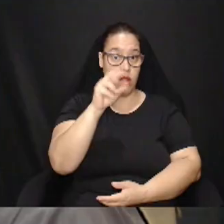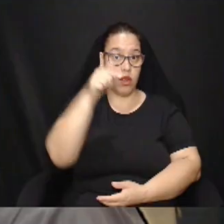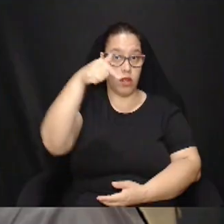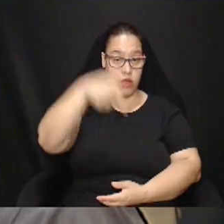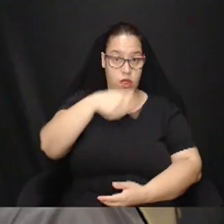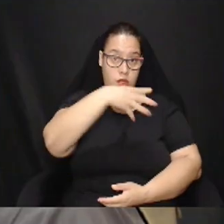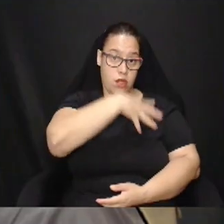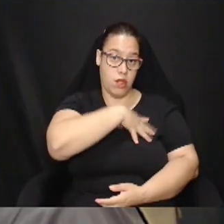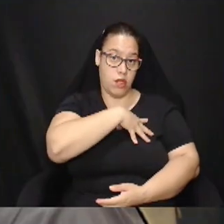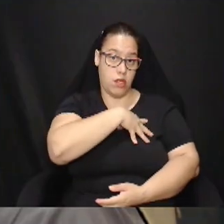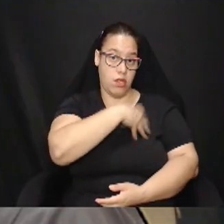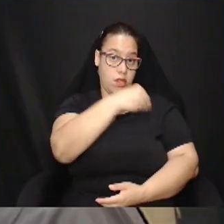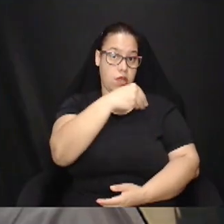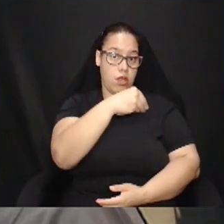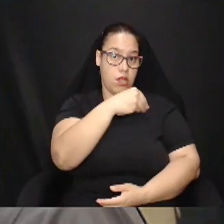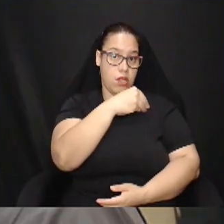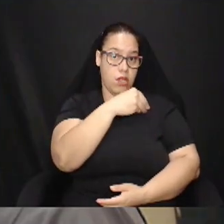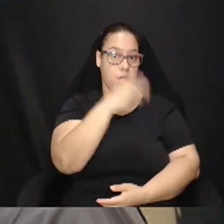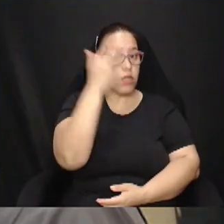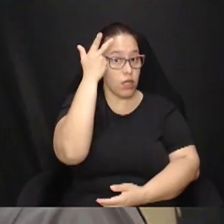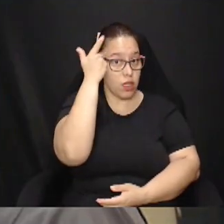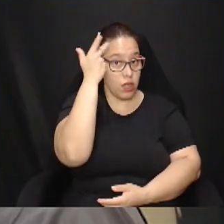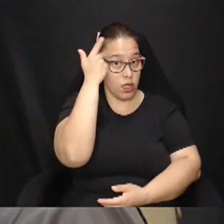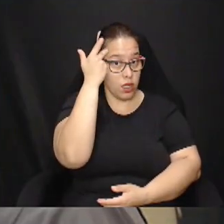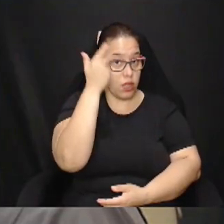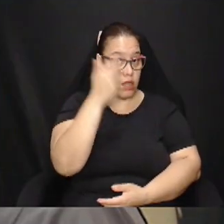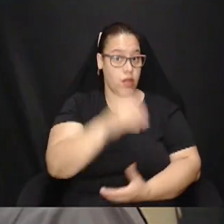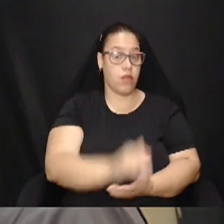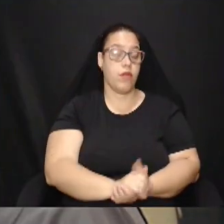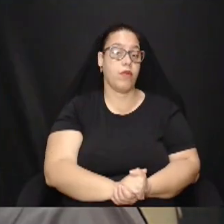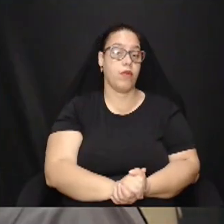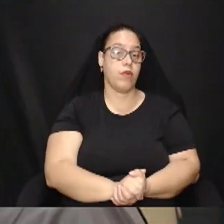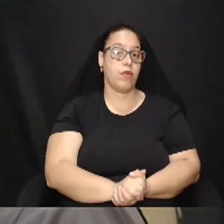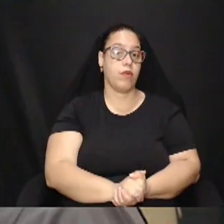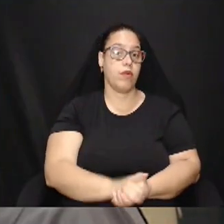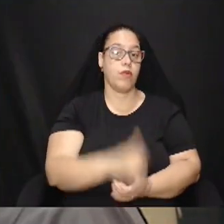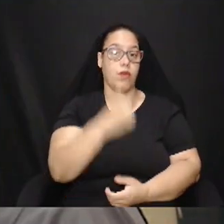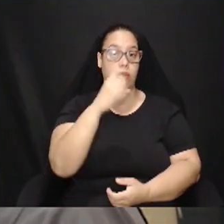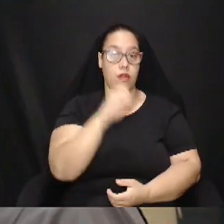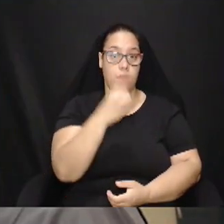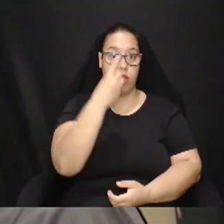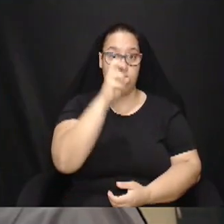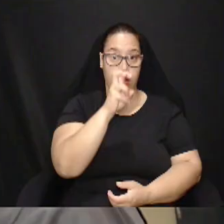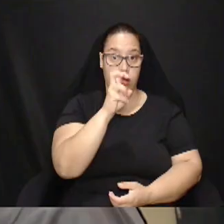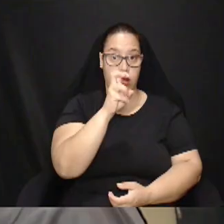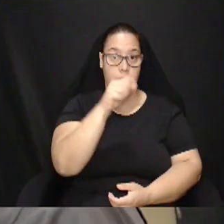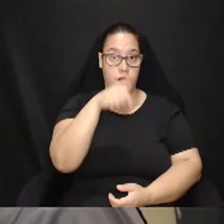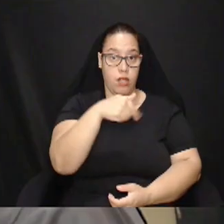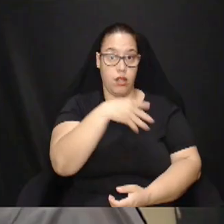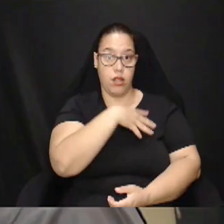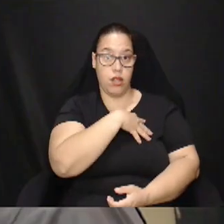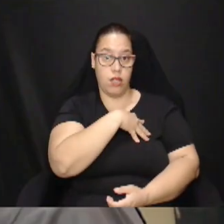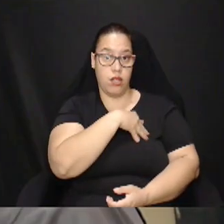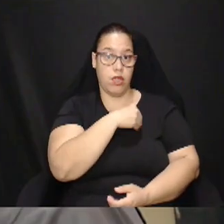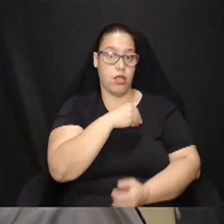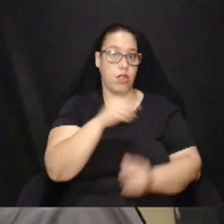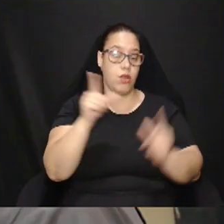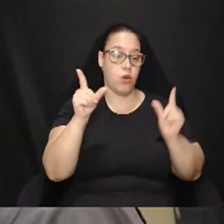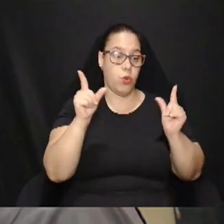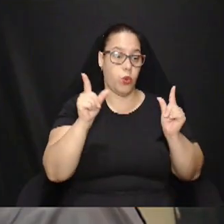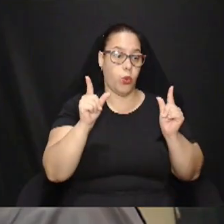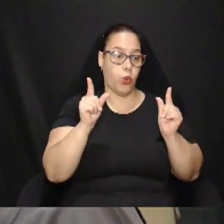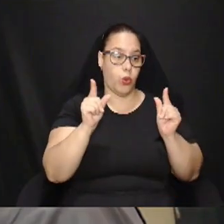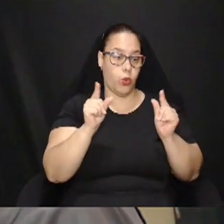filhos. Isso era muito comum, né, nas famílias. Então, gente com 10, 15, 7 filhos. E aí isso foi diminuindo